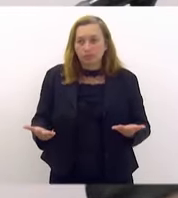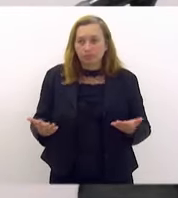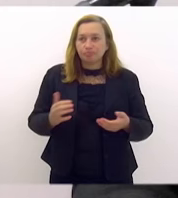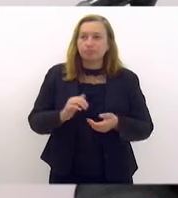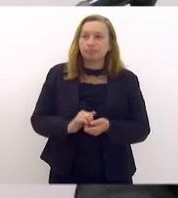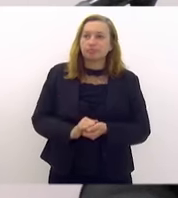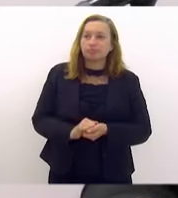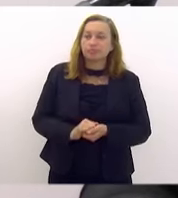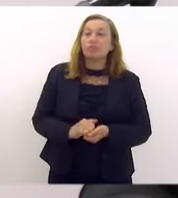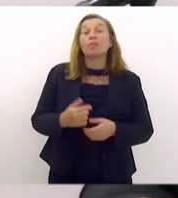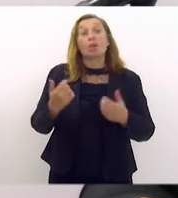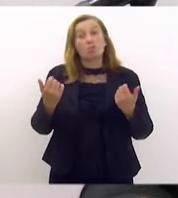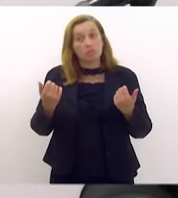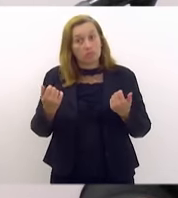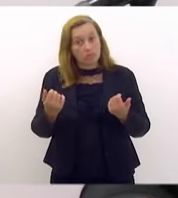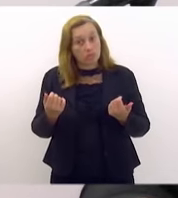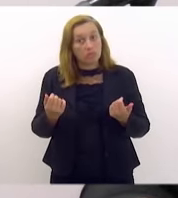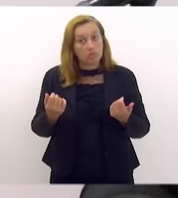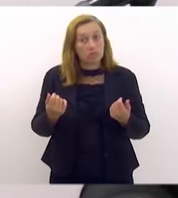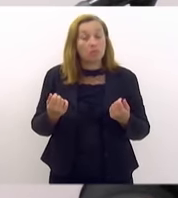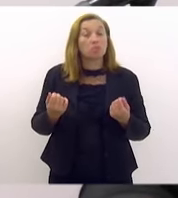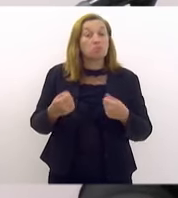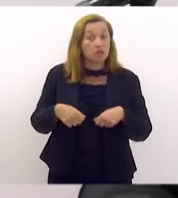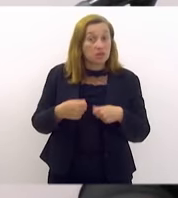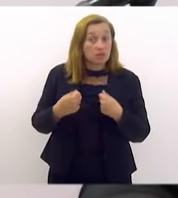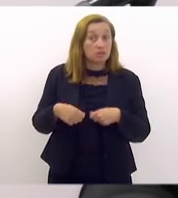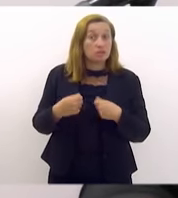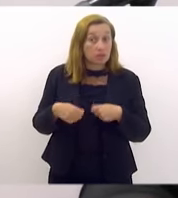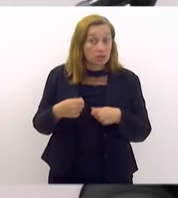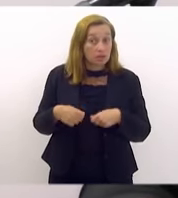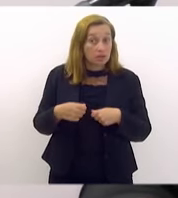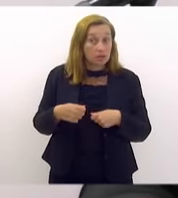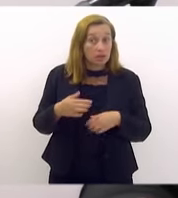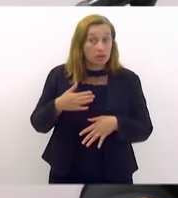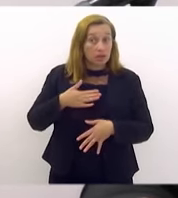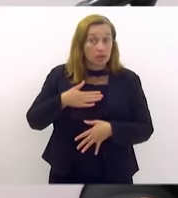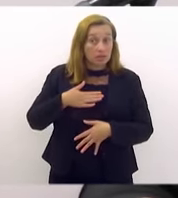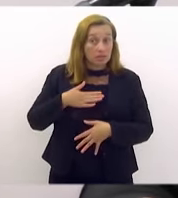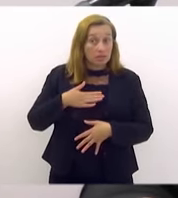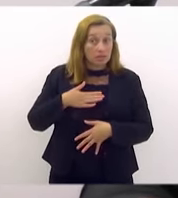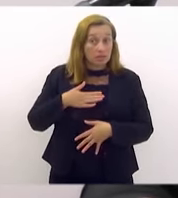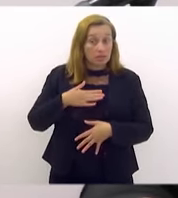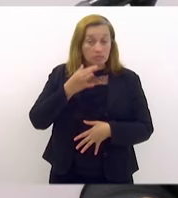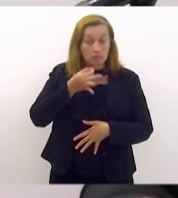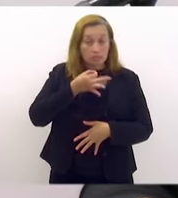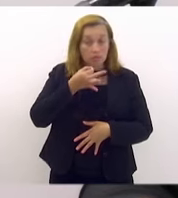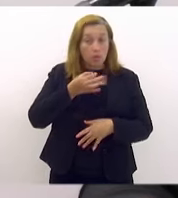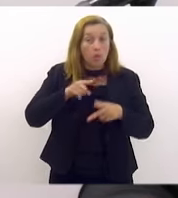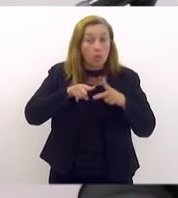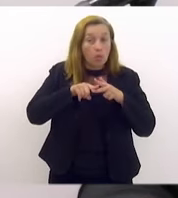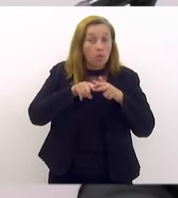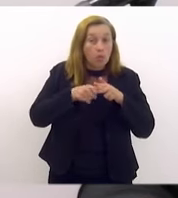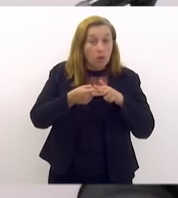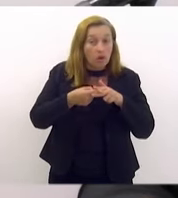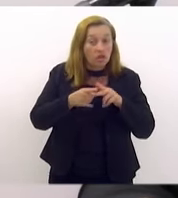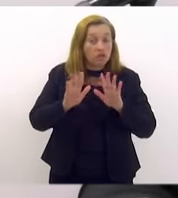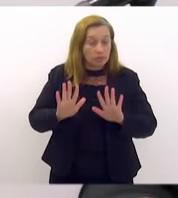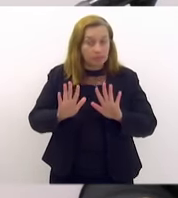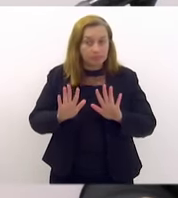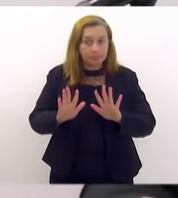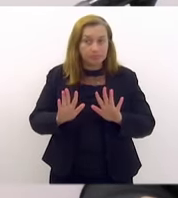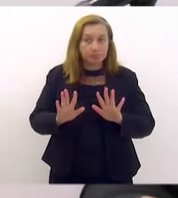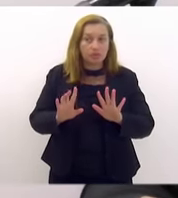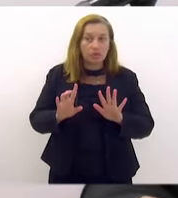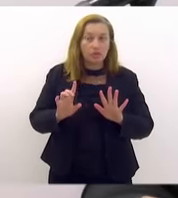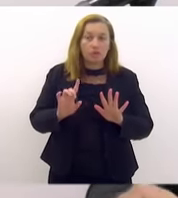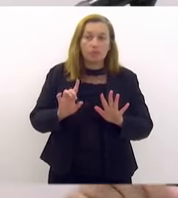houve imprecisão e acho que isso precisaria da minha parte ser eh corrigida essa imprecisão a